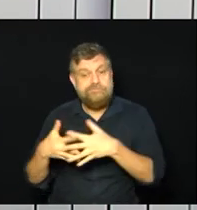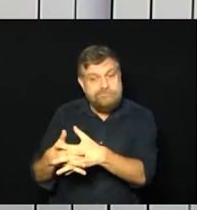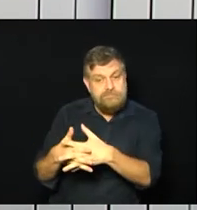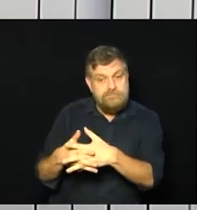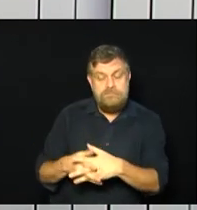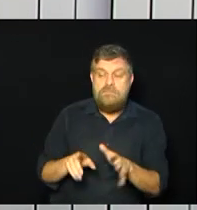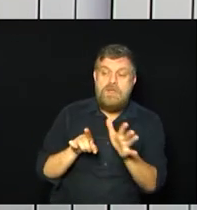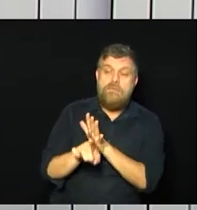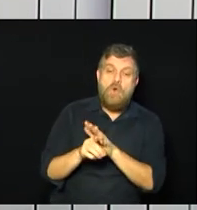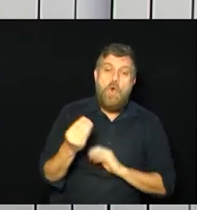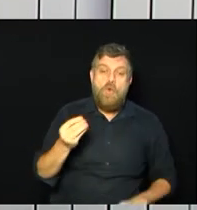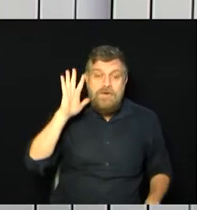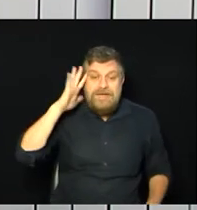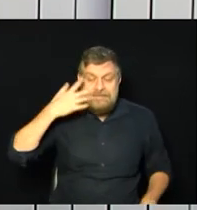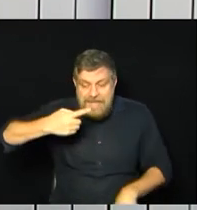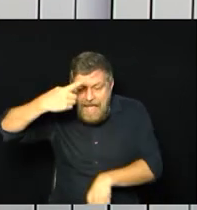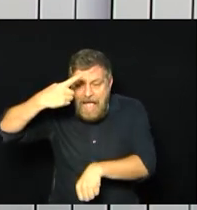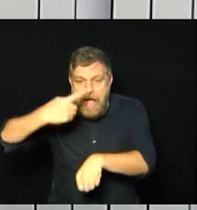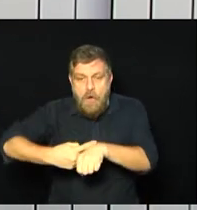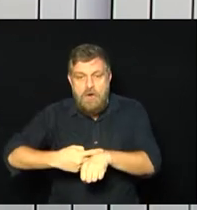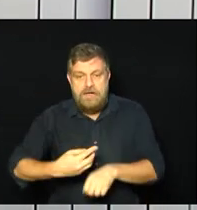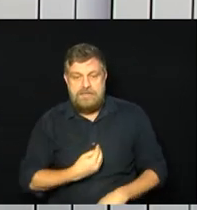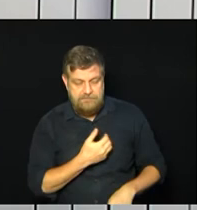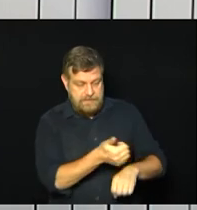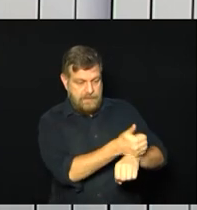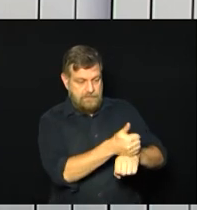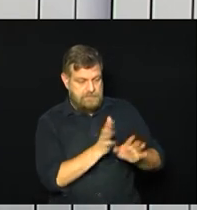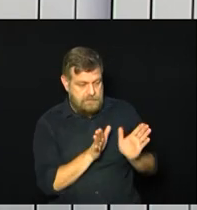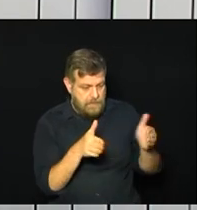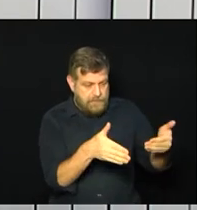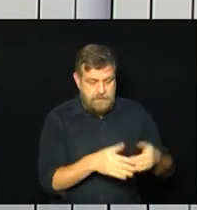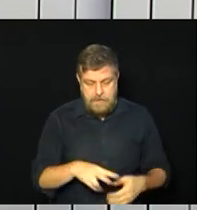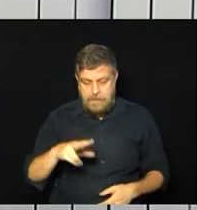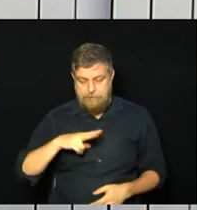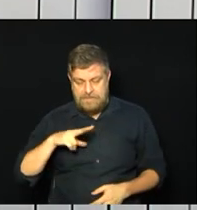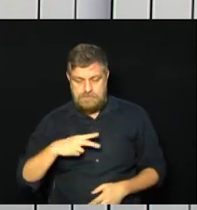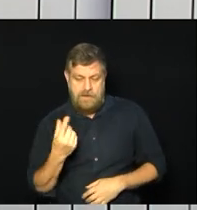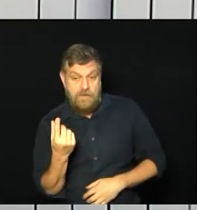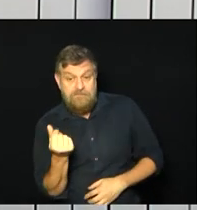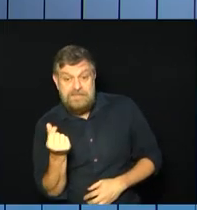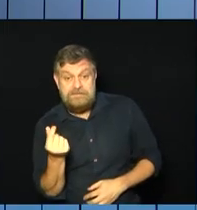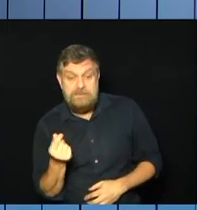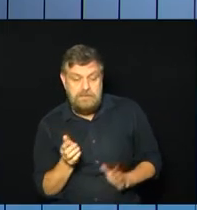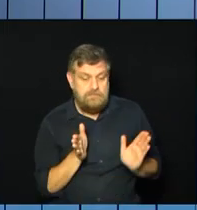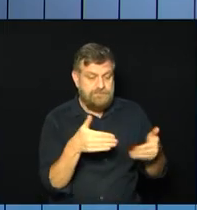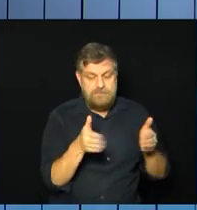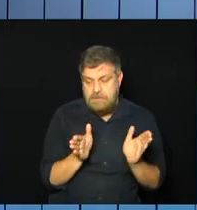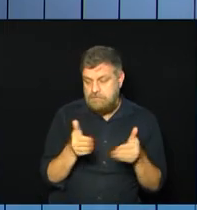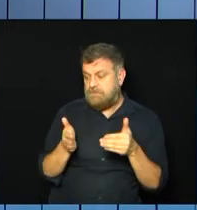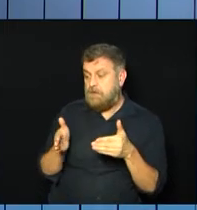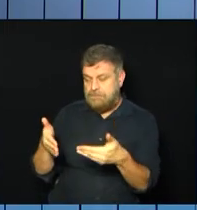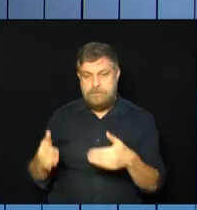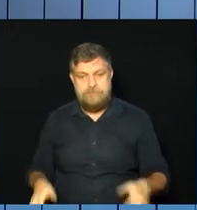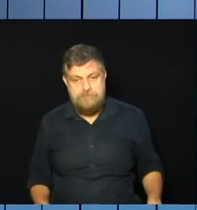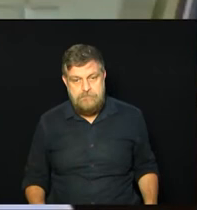entende essa questão de decidir o momento da vida profissional, pessoal, financeiro?